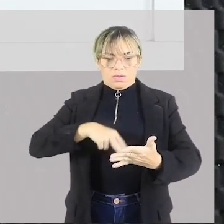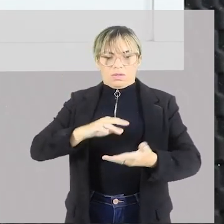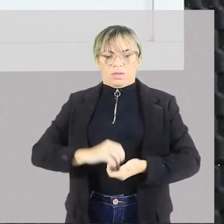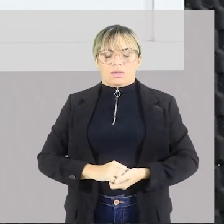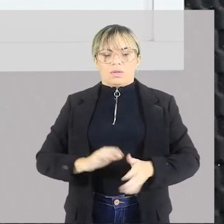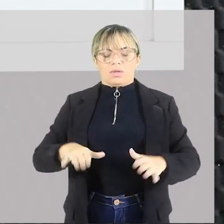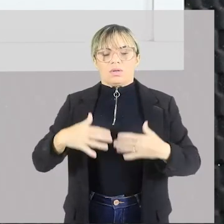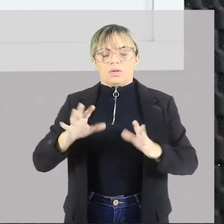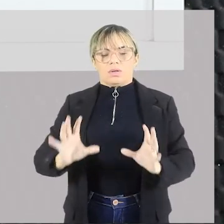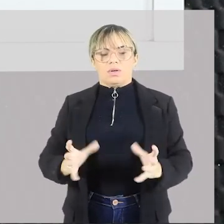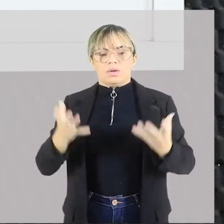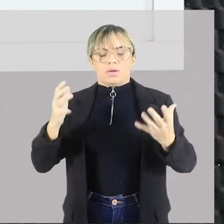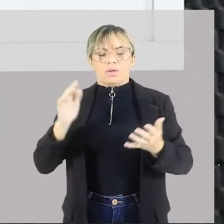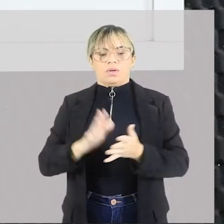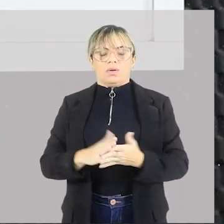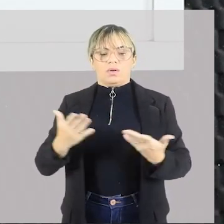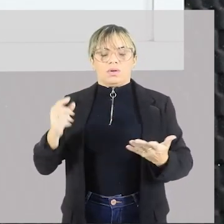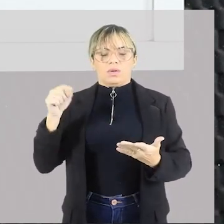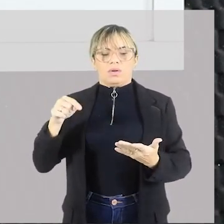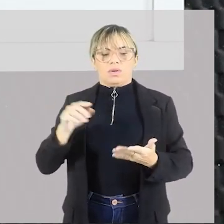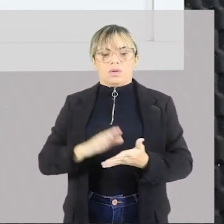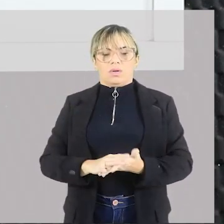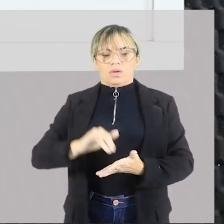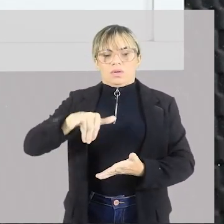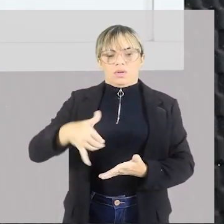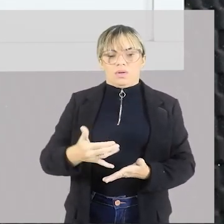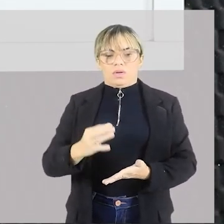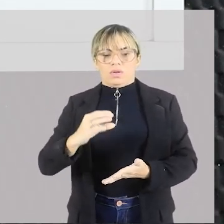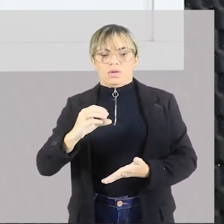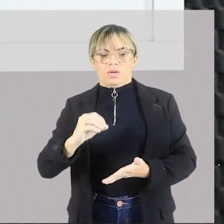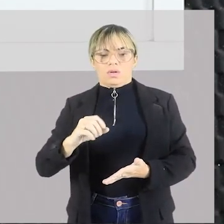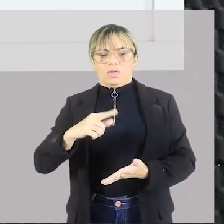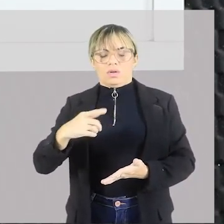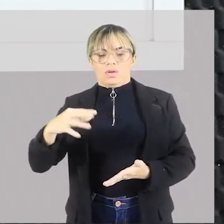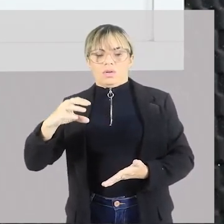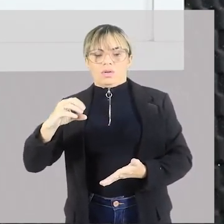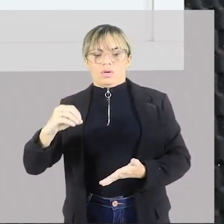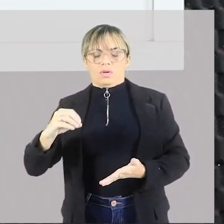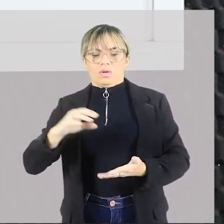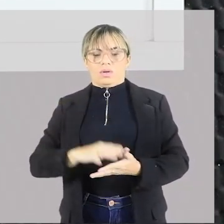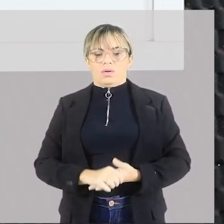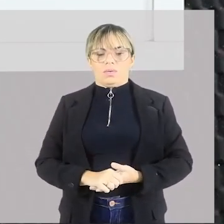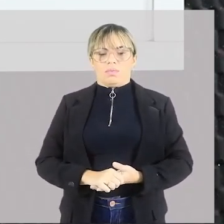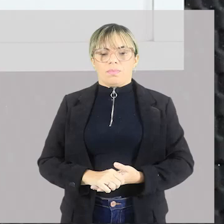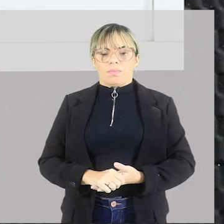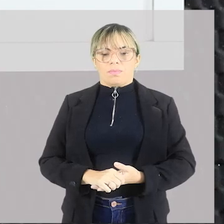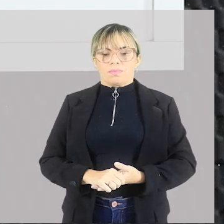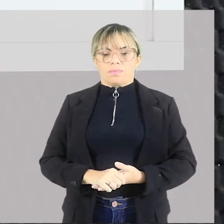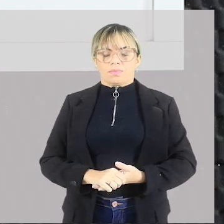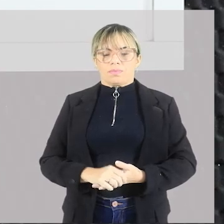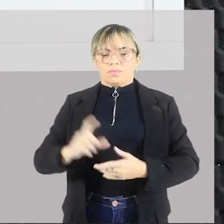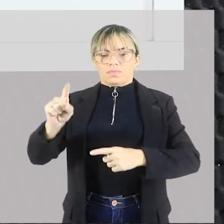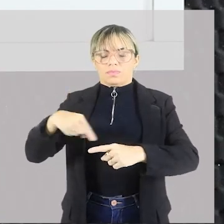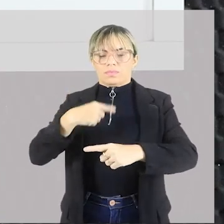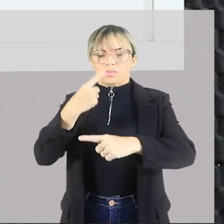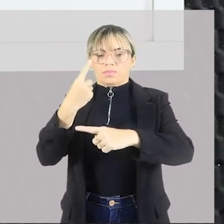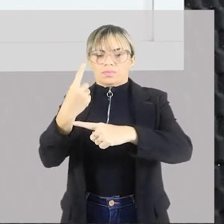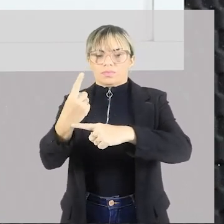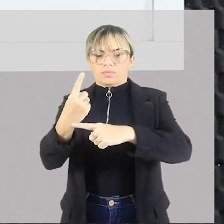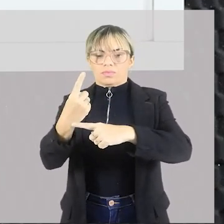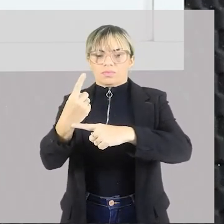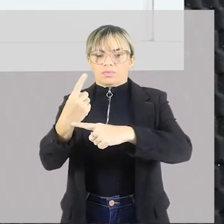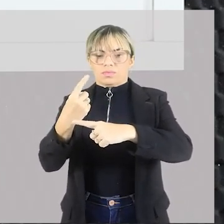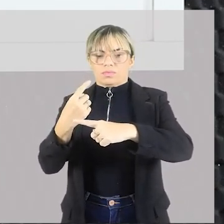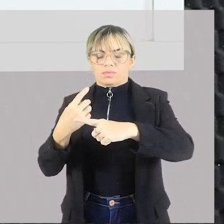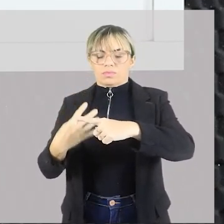meu evento é que seja o João o sorteado João é um só elemento Então tá aqui ó número de elementos do meu